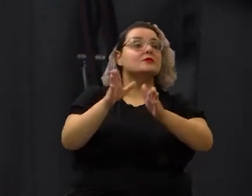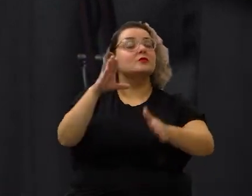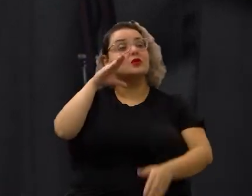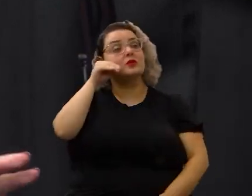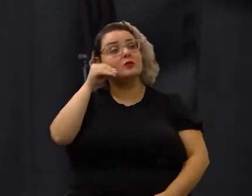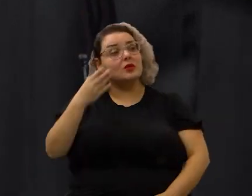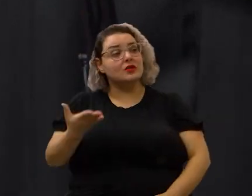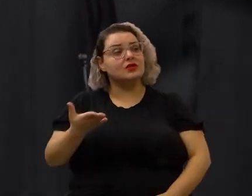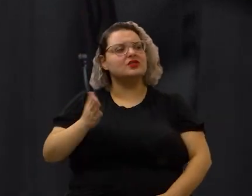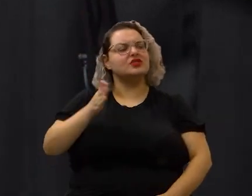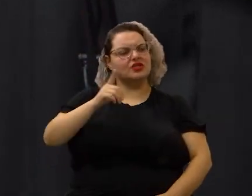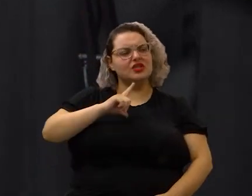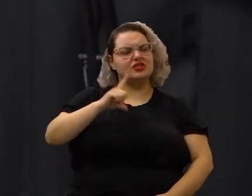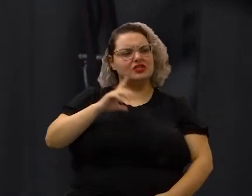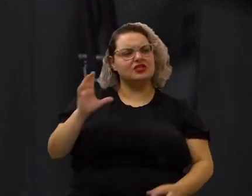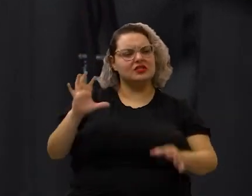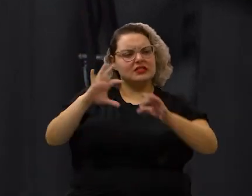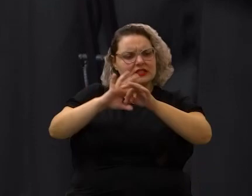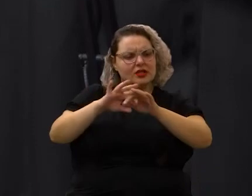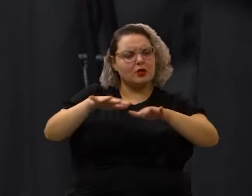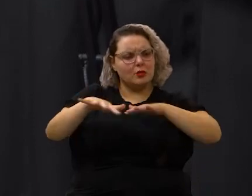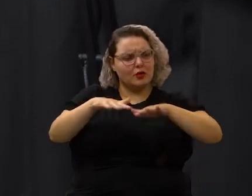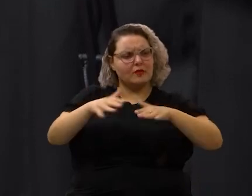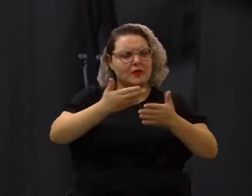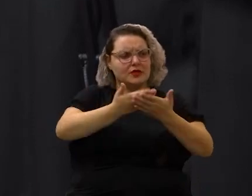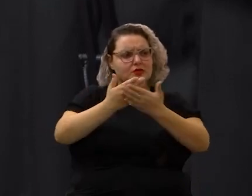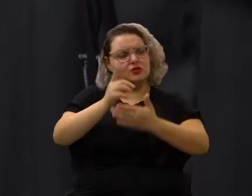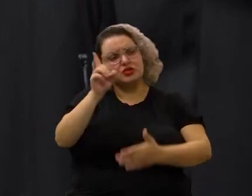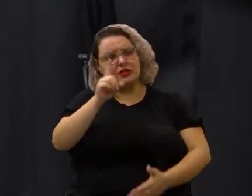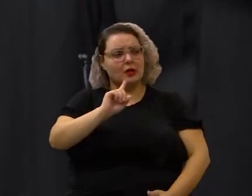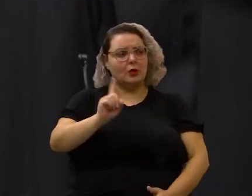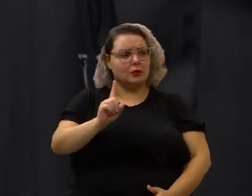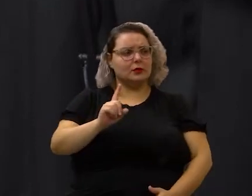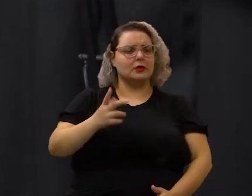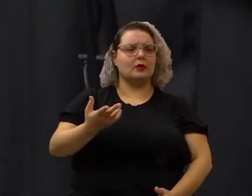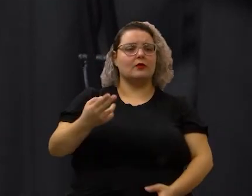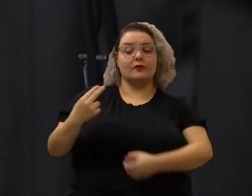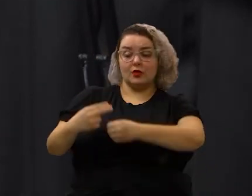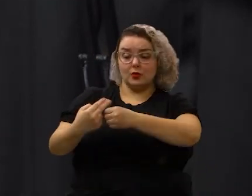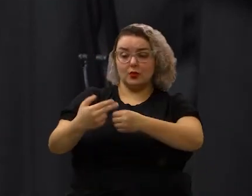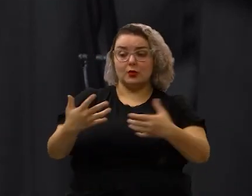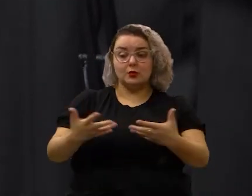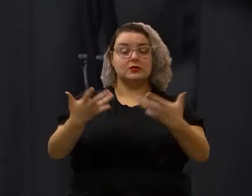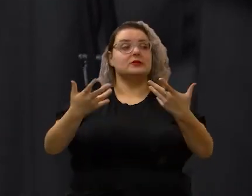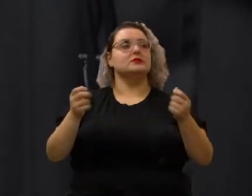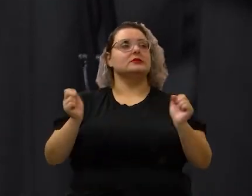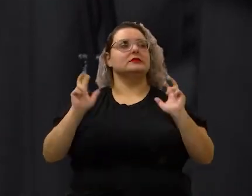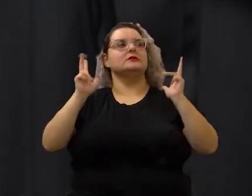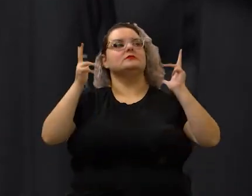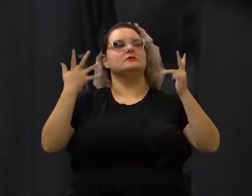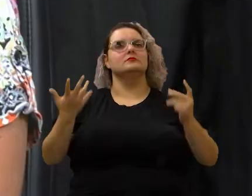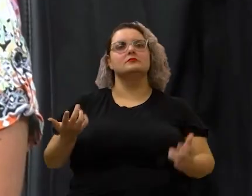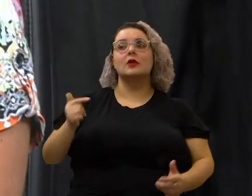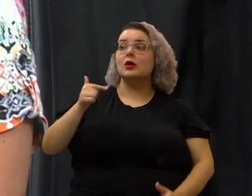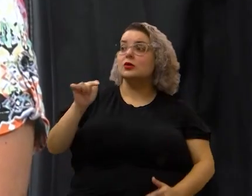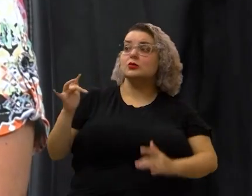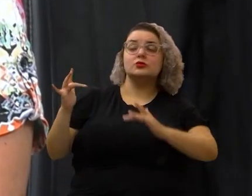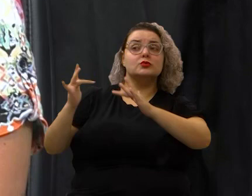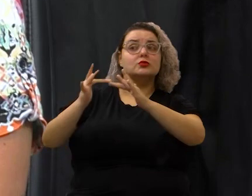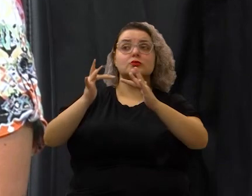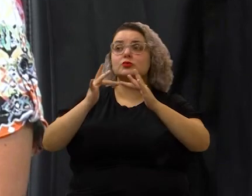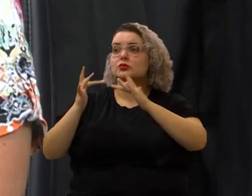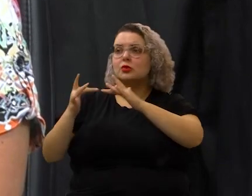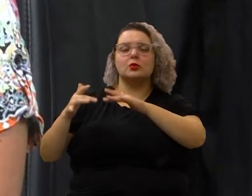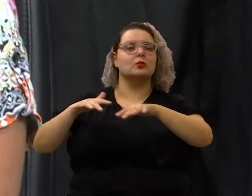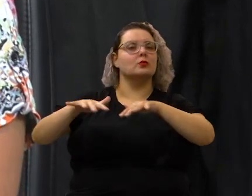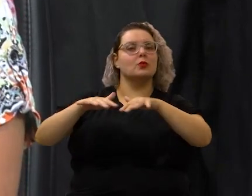adolescência, você já tinha essa ligação com o movimento estudantil de lá, ou foi a Unicamp que te despertou isso? Não tinha ligação com o